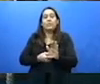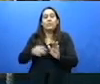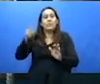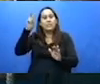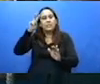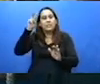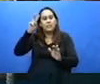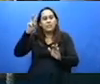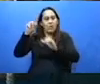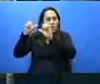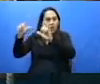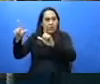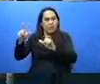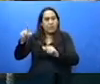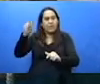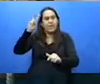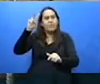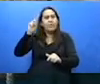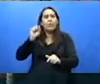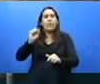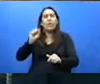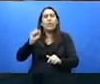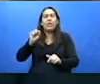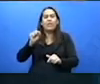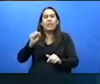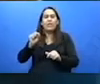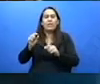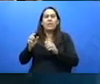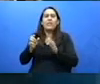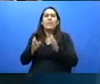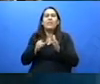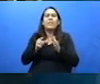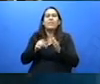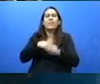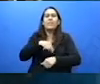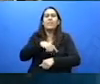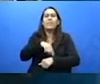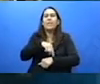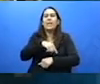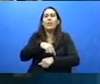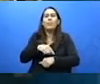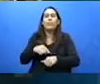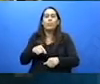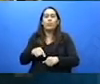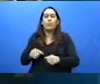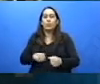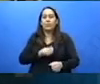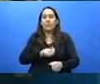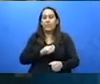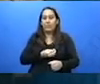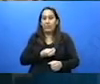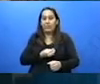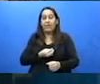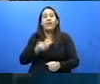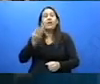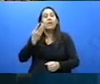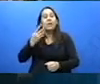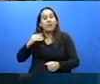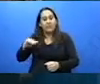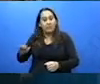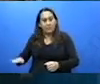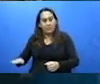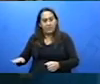estão recordando qual fase da vida? Qual é a fase da vida que eles estão recordando? A